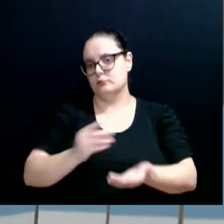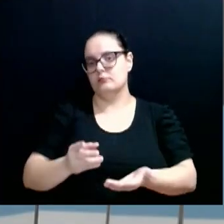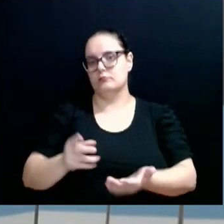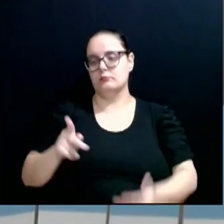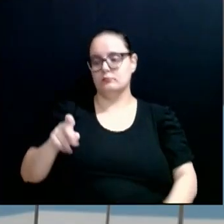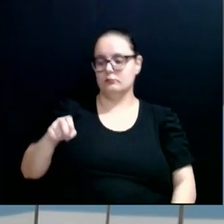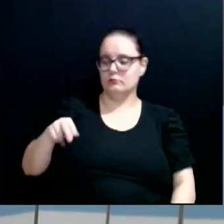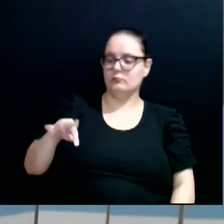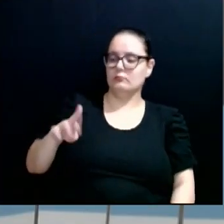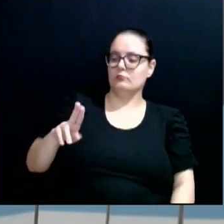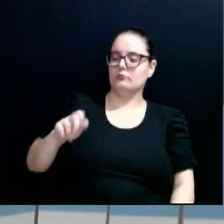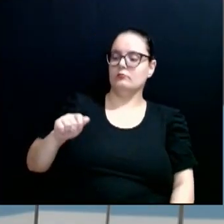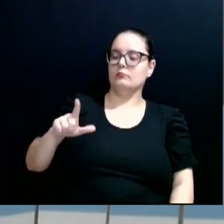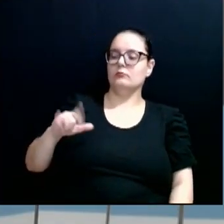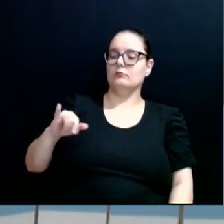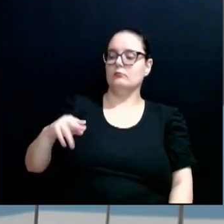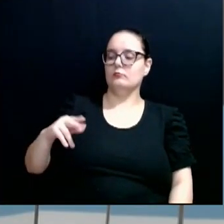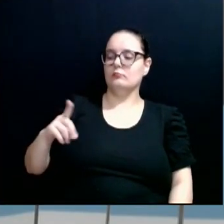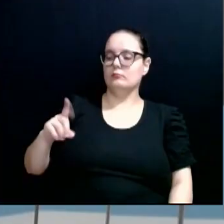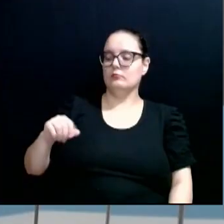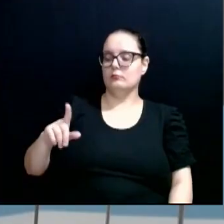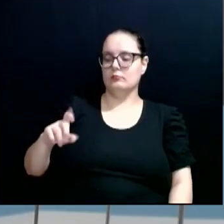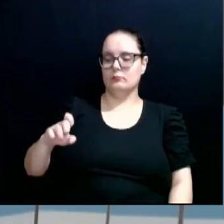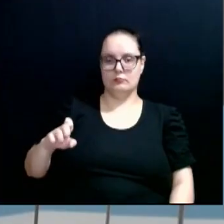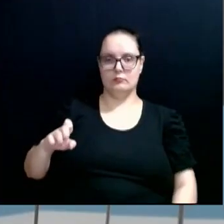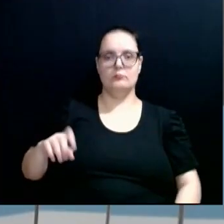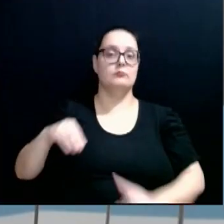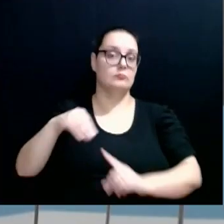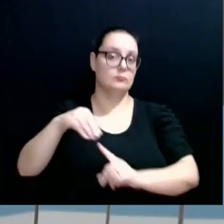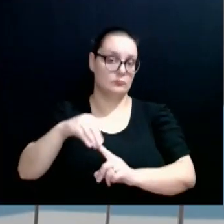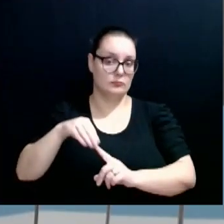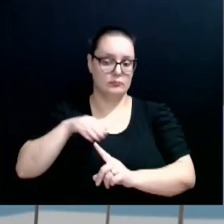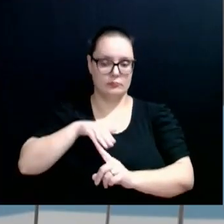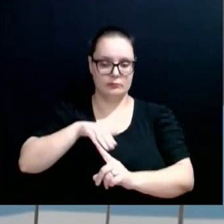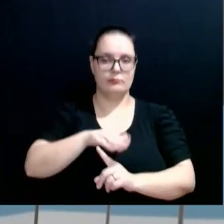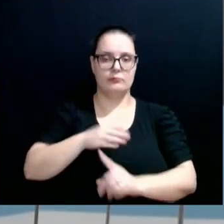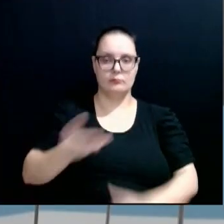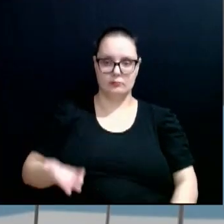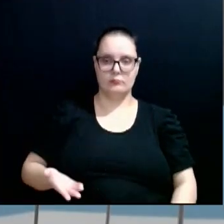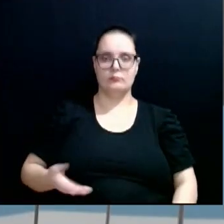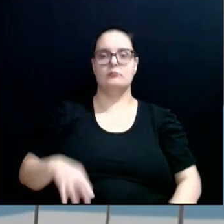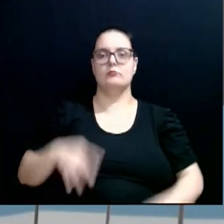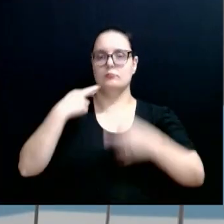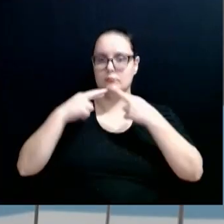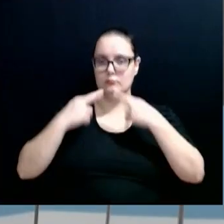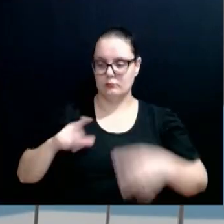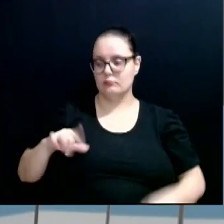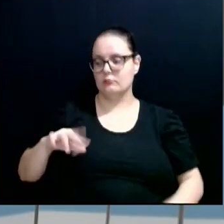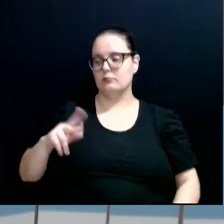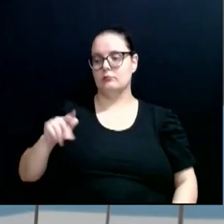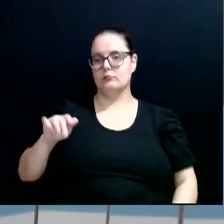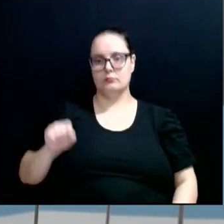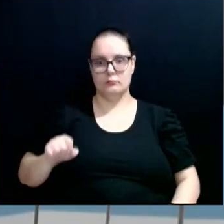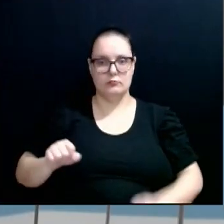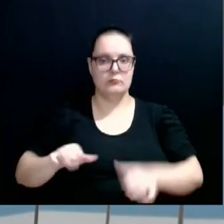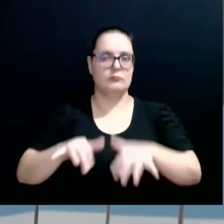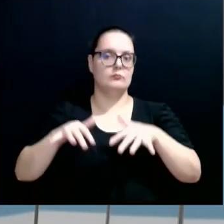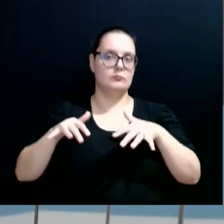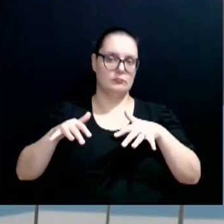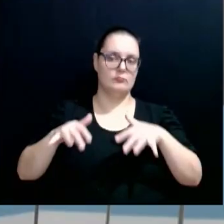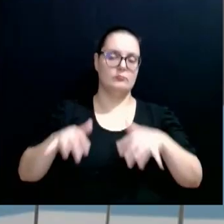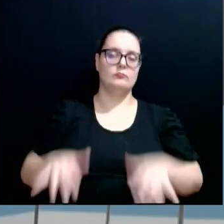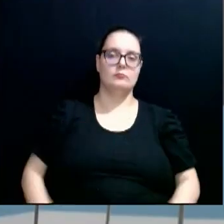de ônibus. A gente vê muita reclamação das linhas de ônibus nessas audiências públicas, né? A